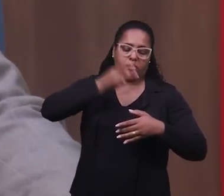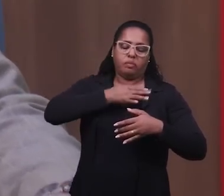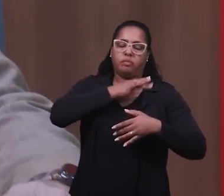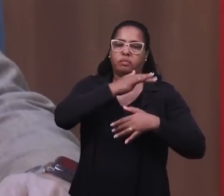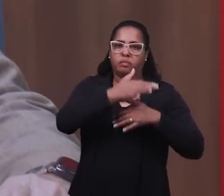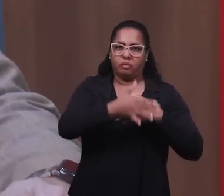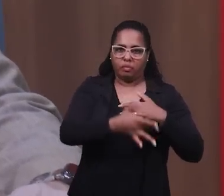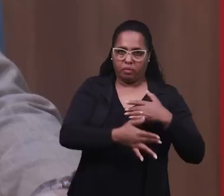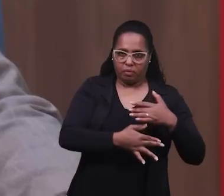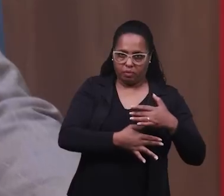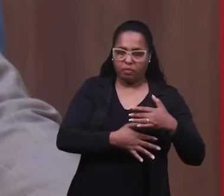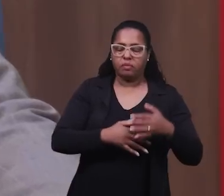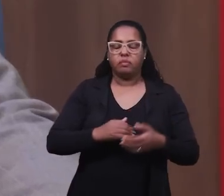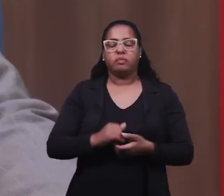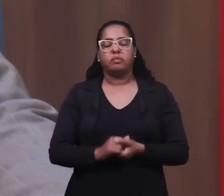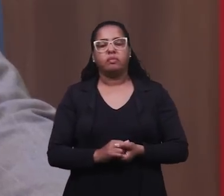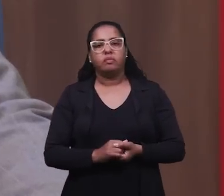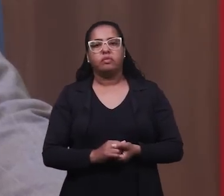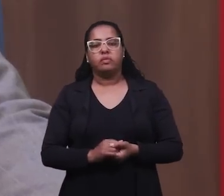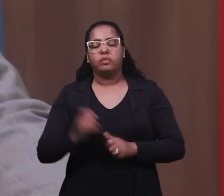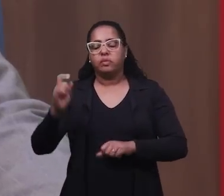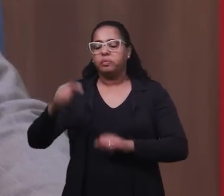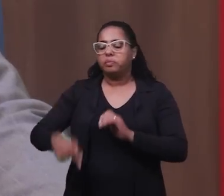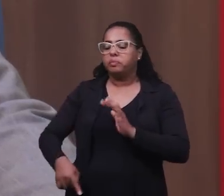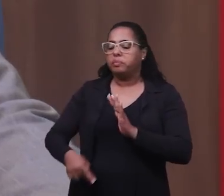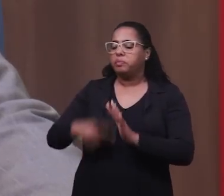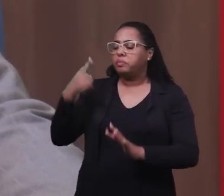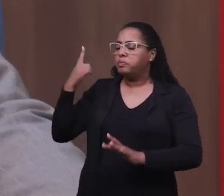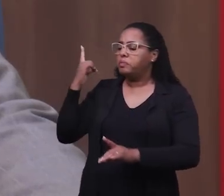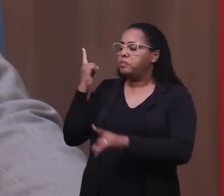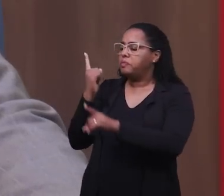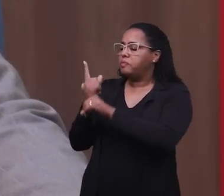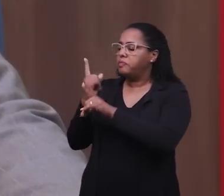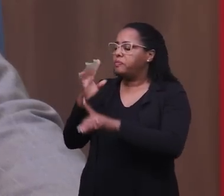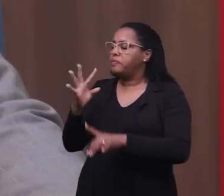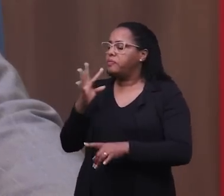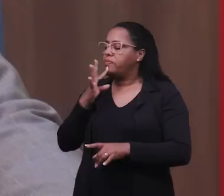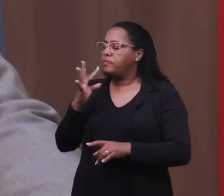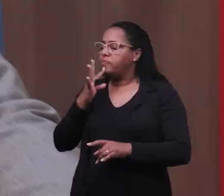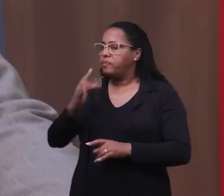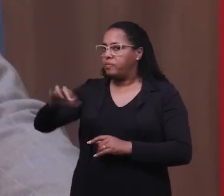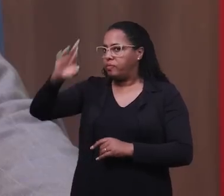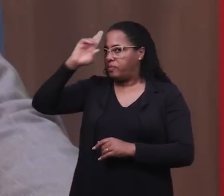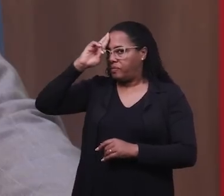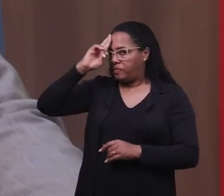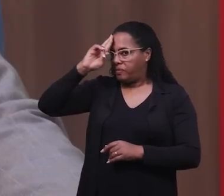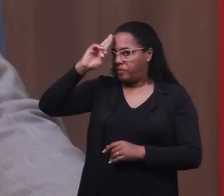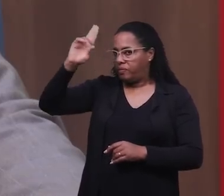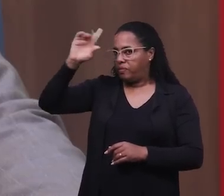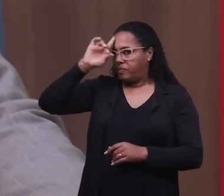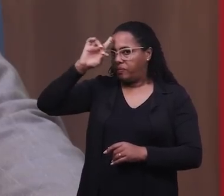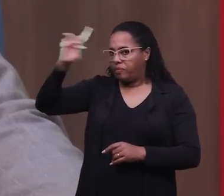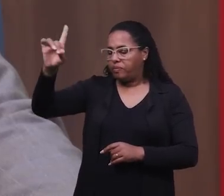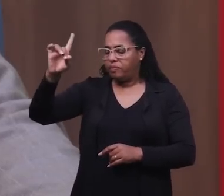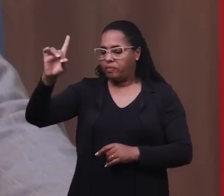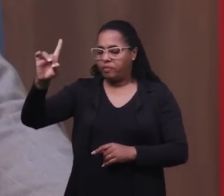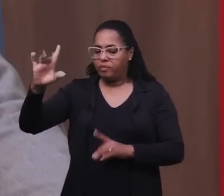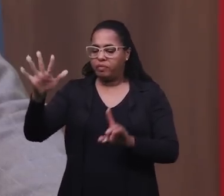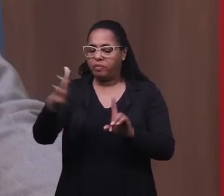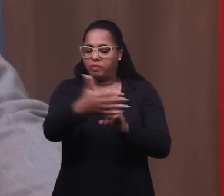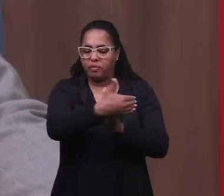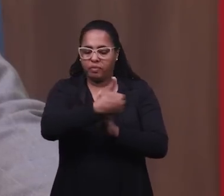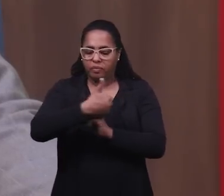Santo. Uma vez encontrado, o Senhor Deus